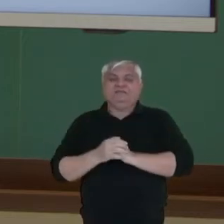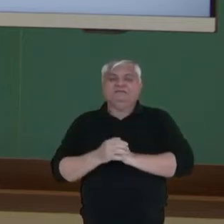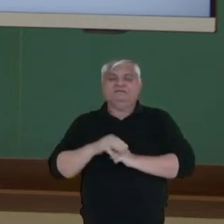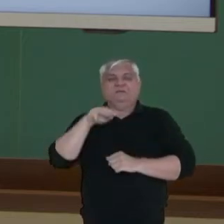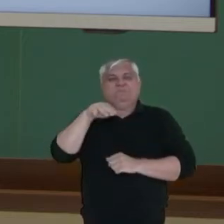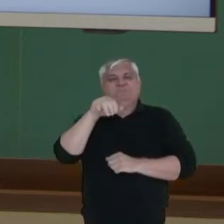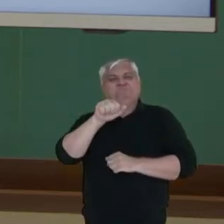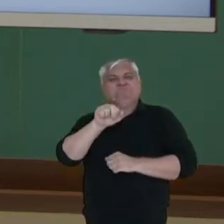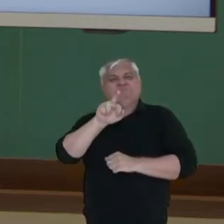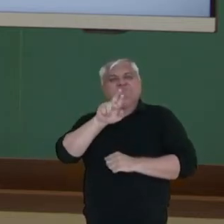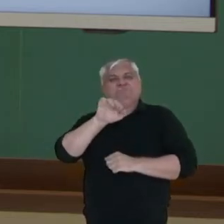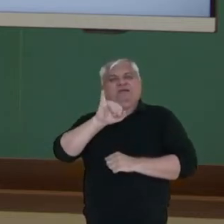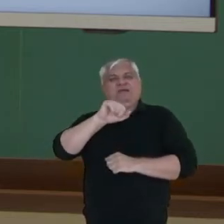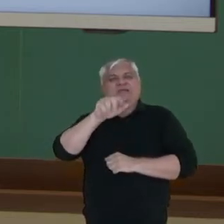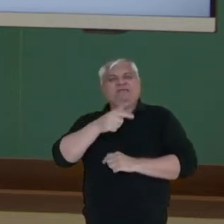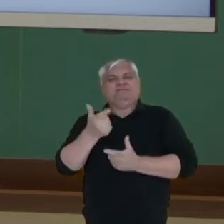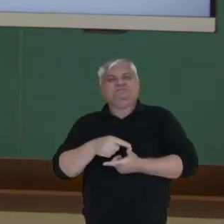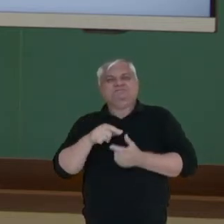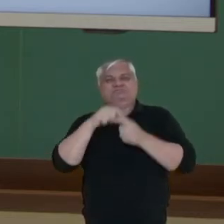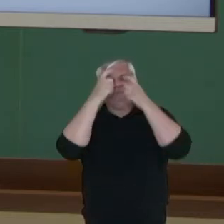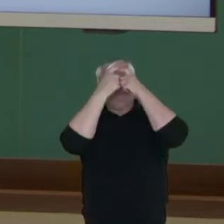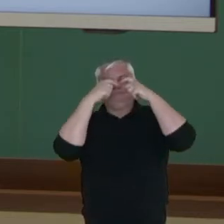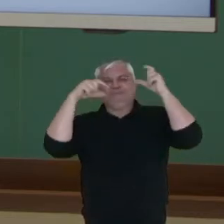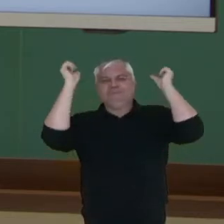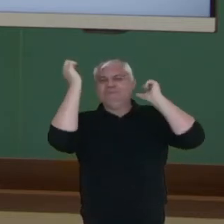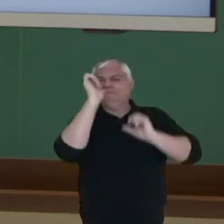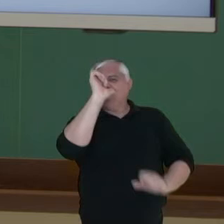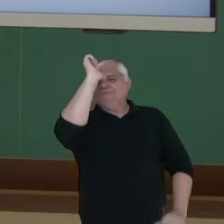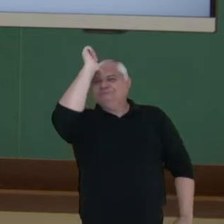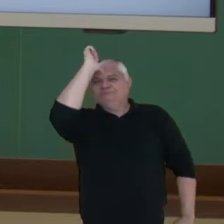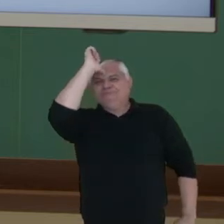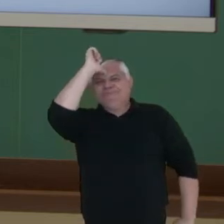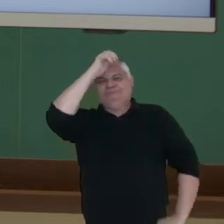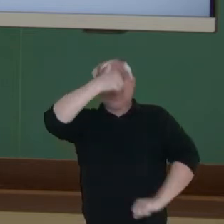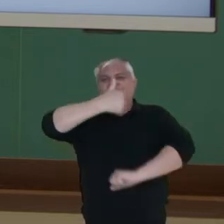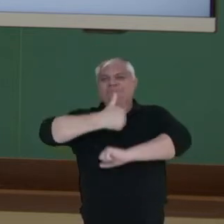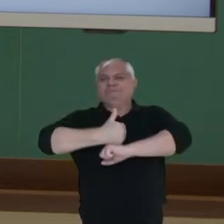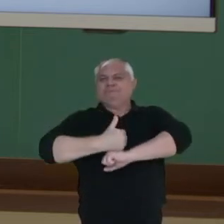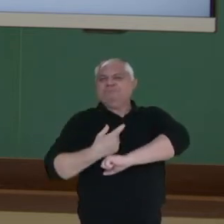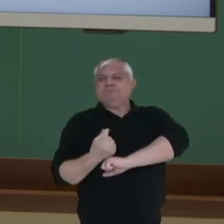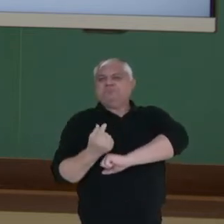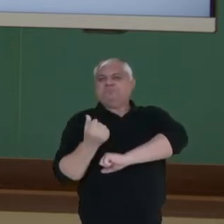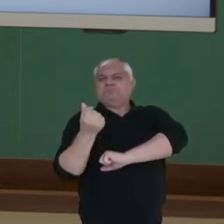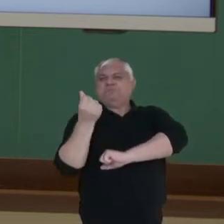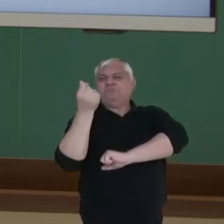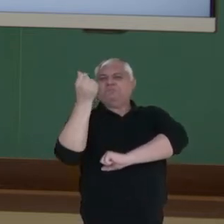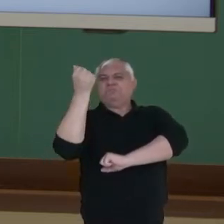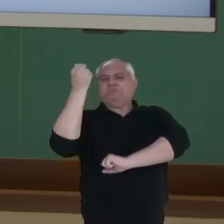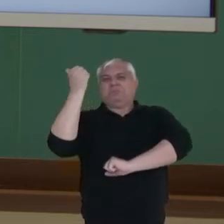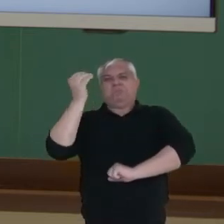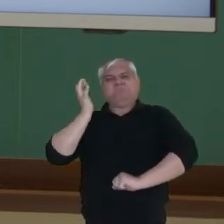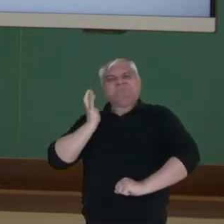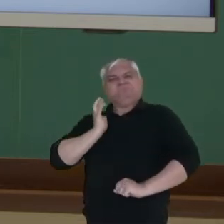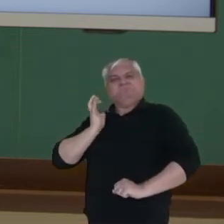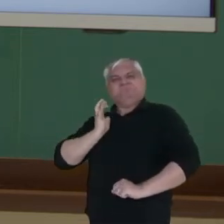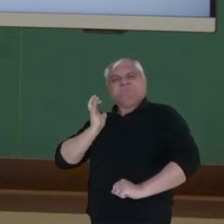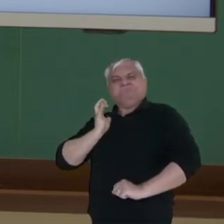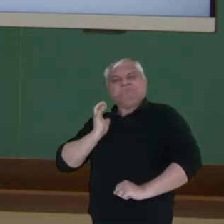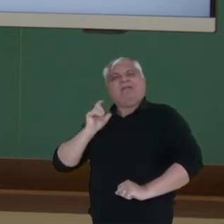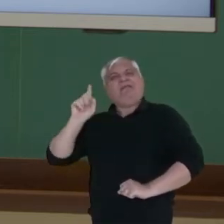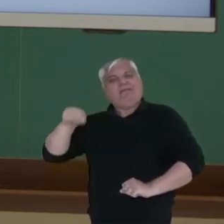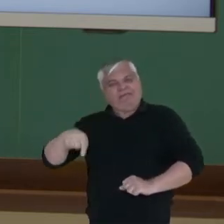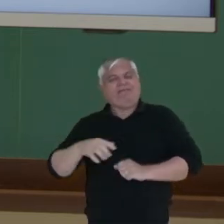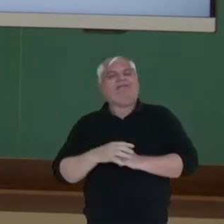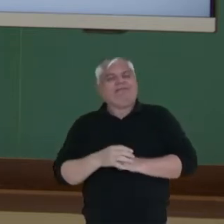Marajás, que eram como se fossem senhores feudais da Índia, fazendo um comparativo com